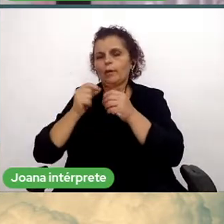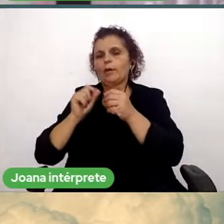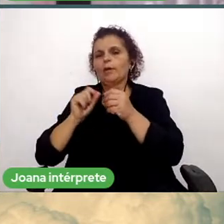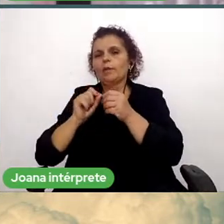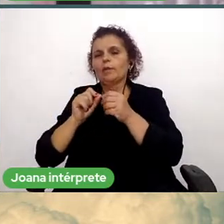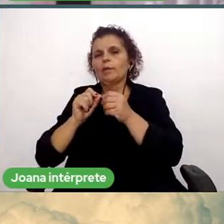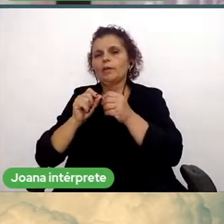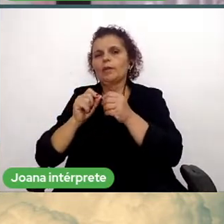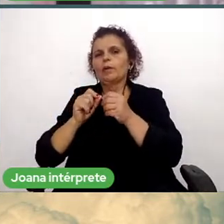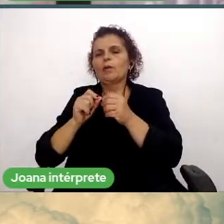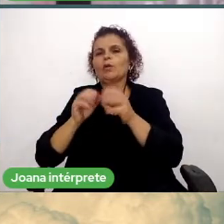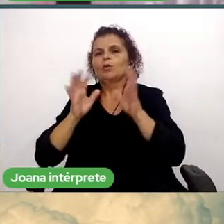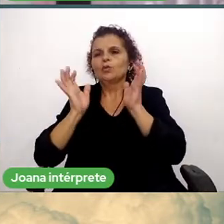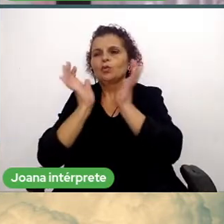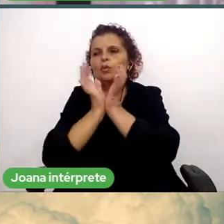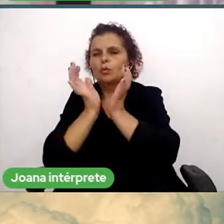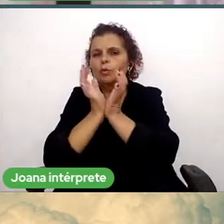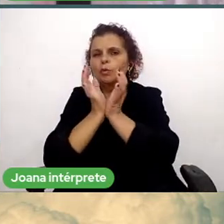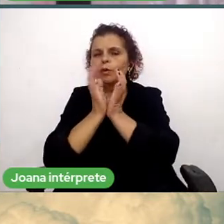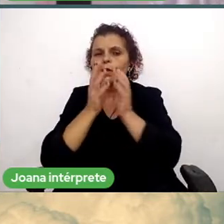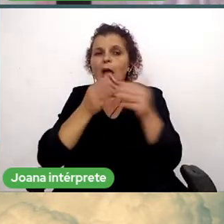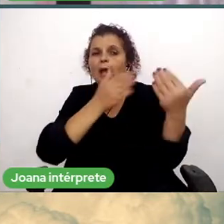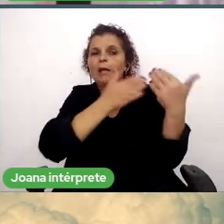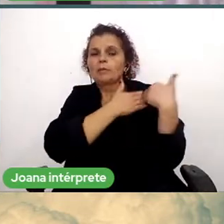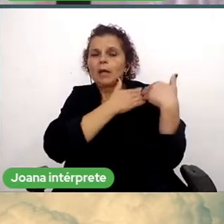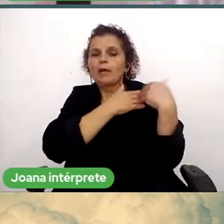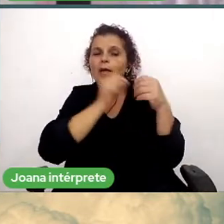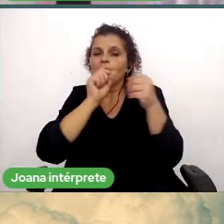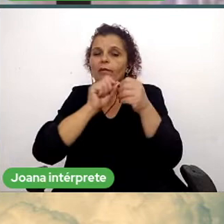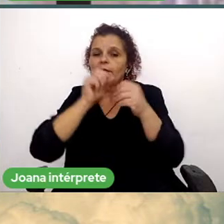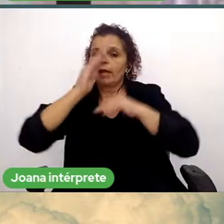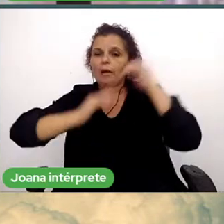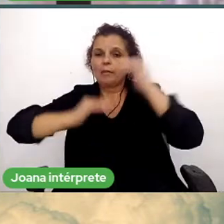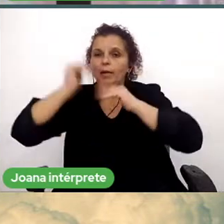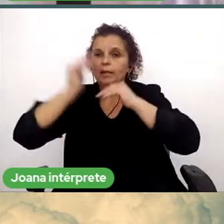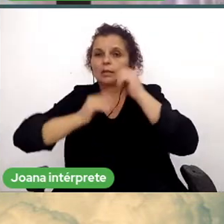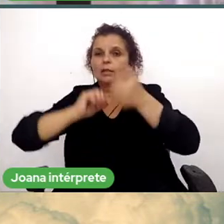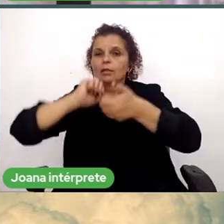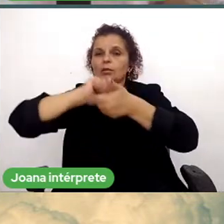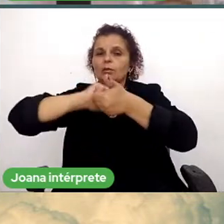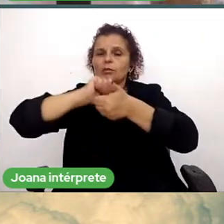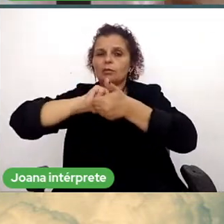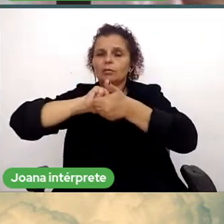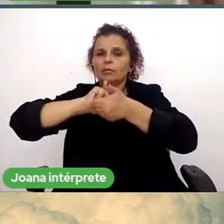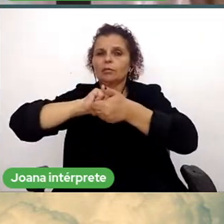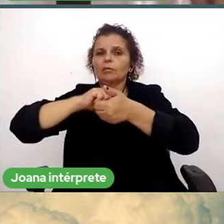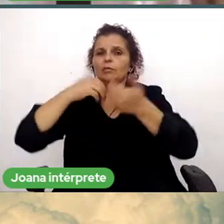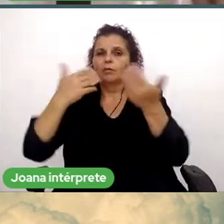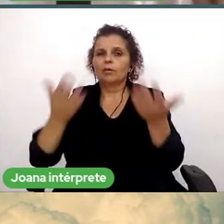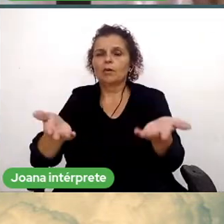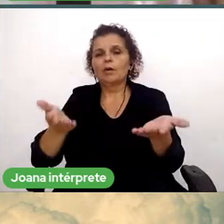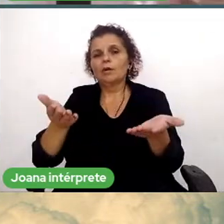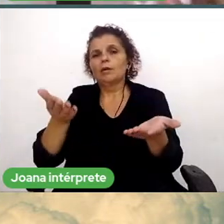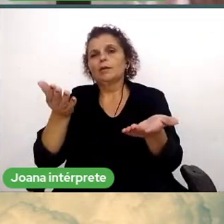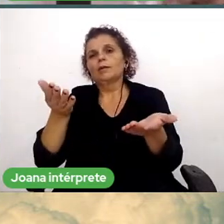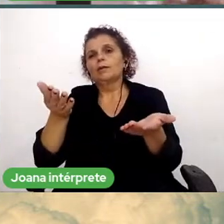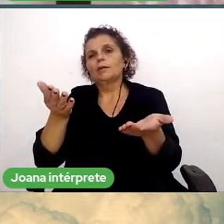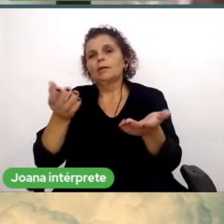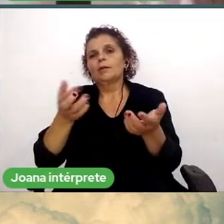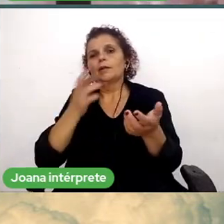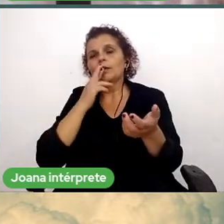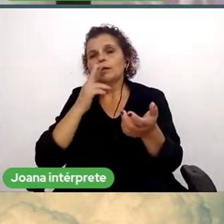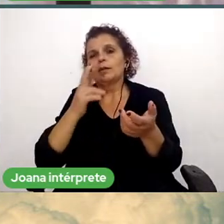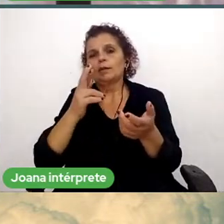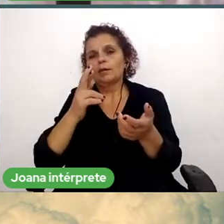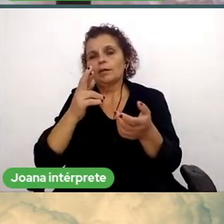que o time todo tem a responsabilidade de executar a estratégia de qualidade. Bem, a resposta para isso é, a